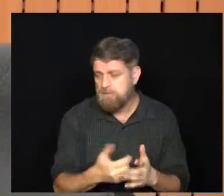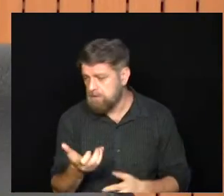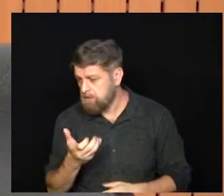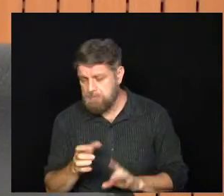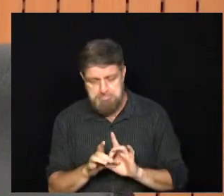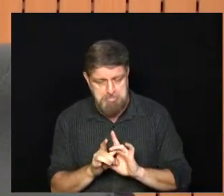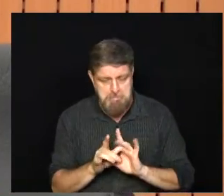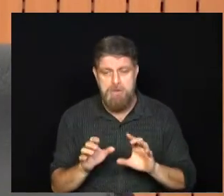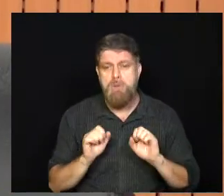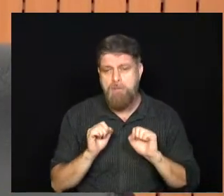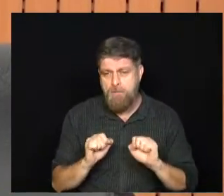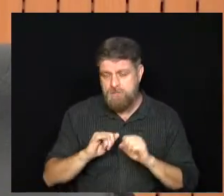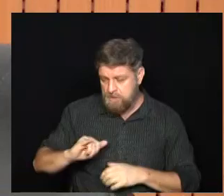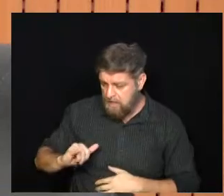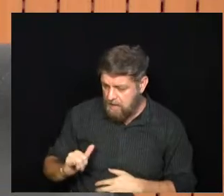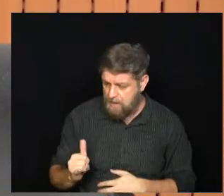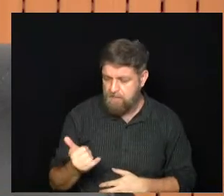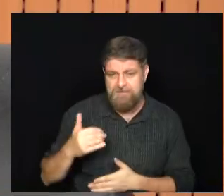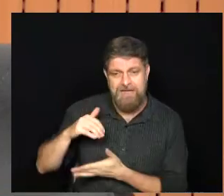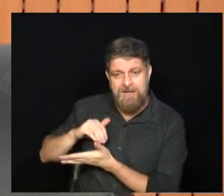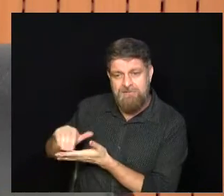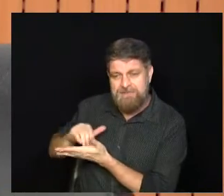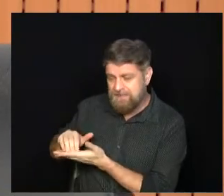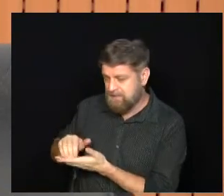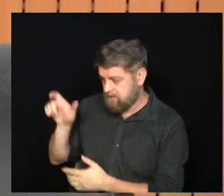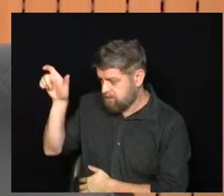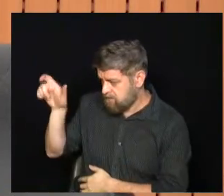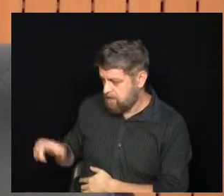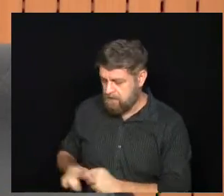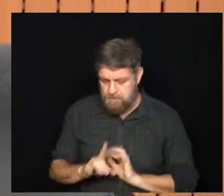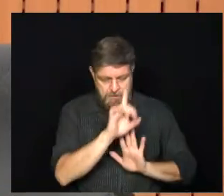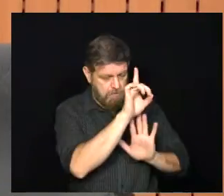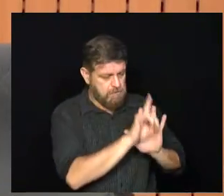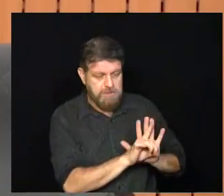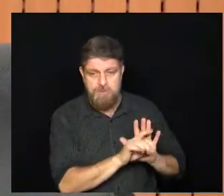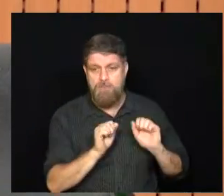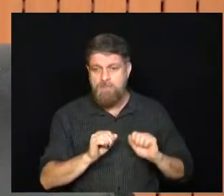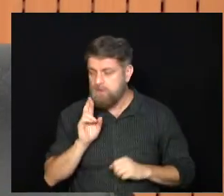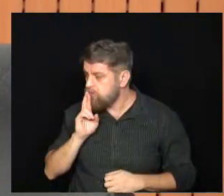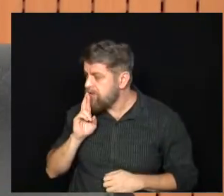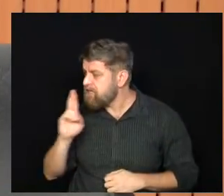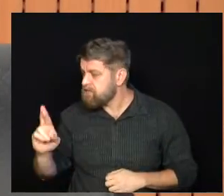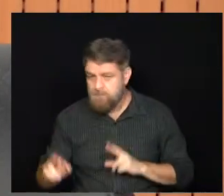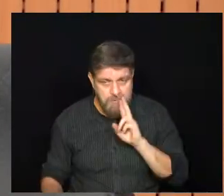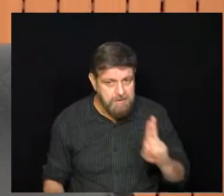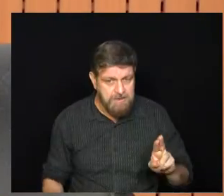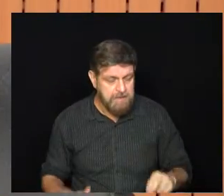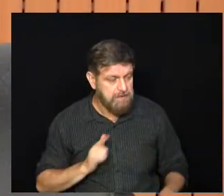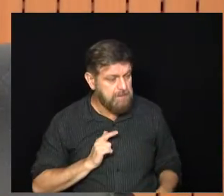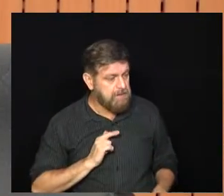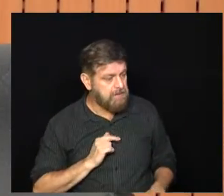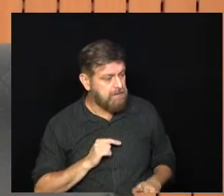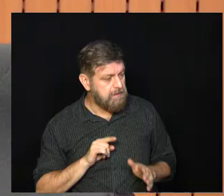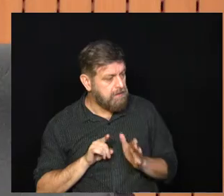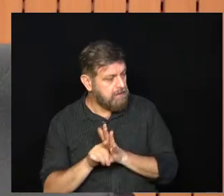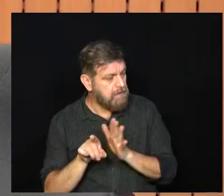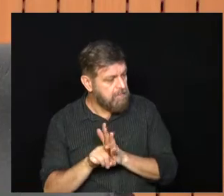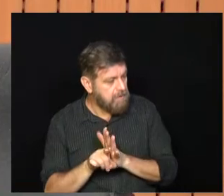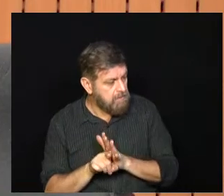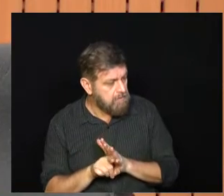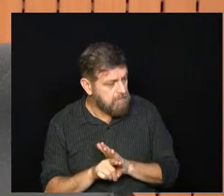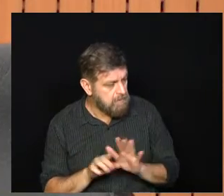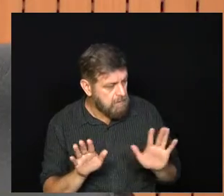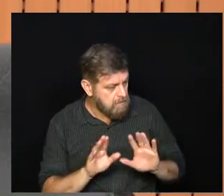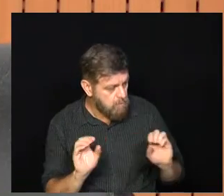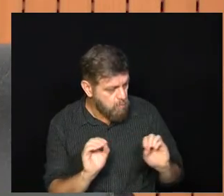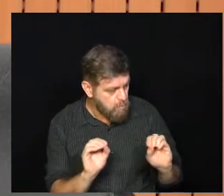estamos aqui, aproveitar que o secretário e o diretor está aqui para responder. Tem alguma pergunta aí chegando, Gabriel? Pessoal, por enquanto